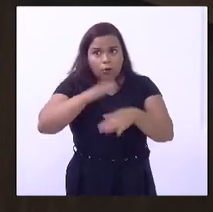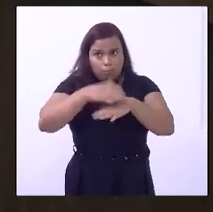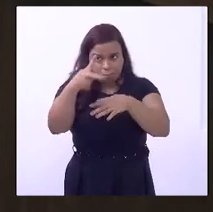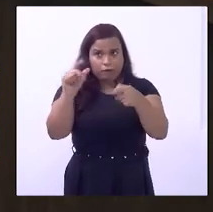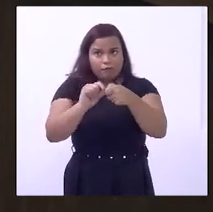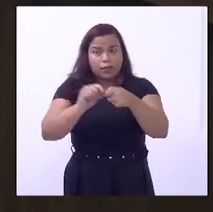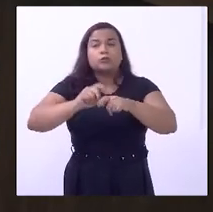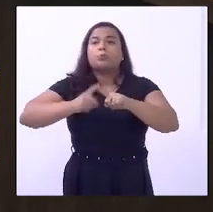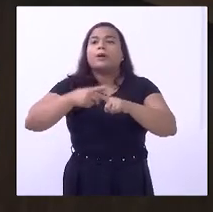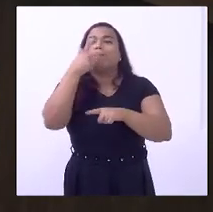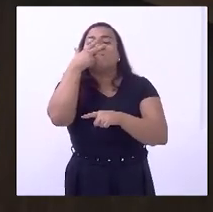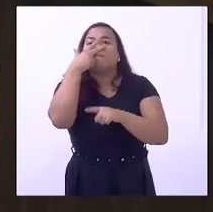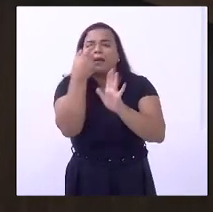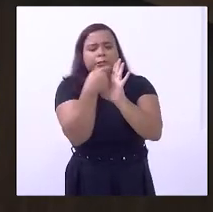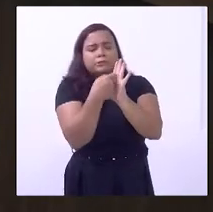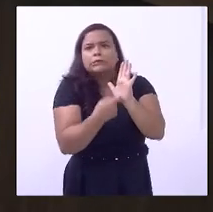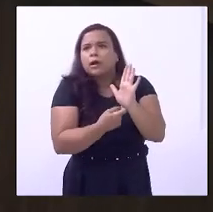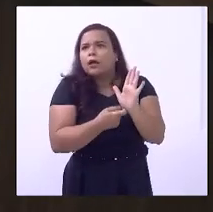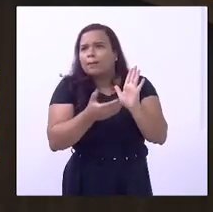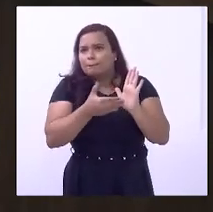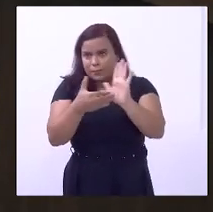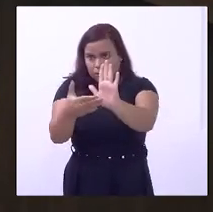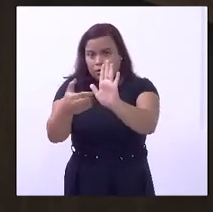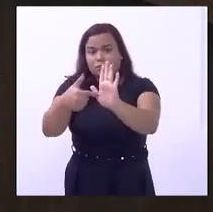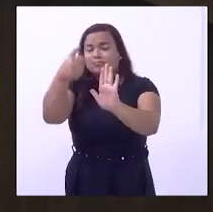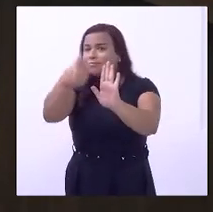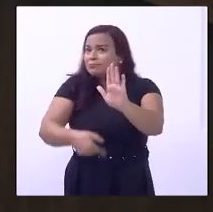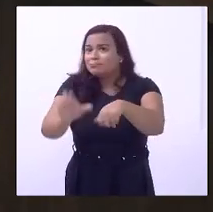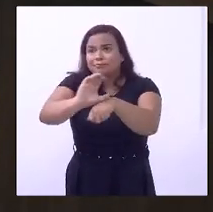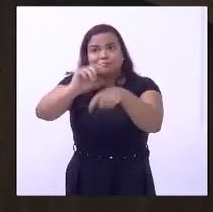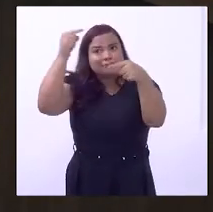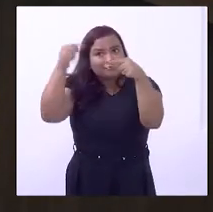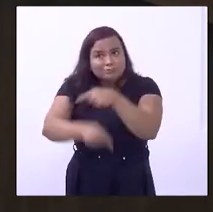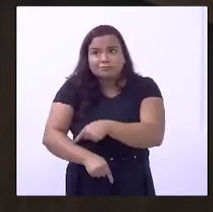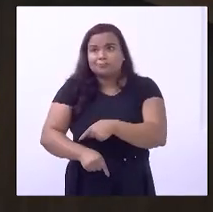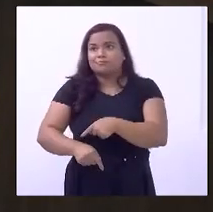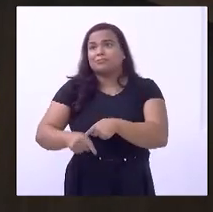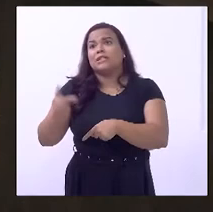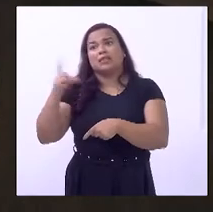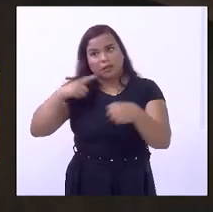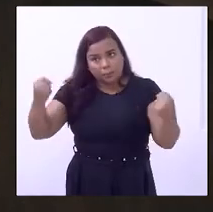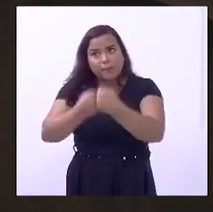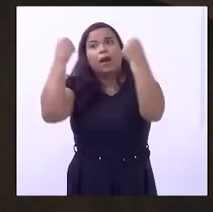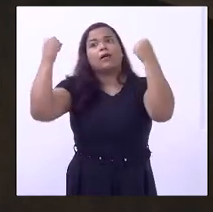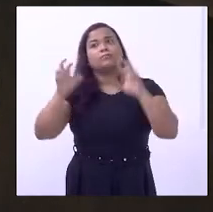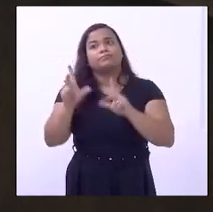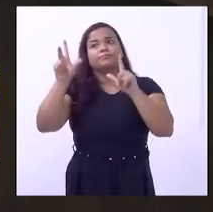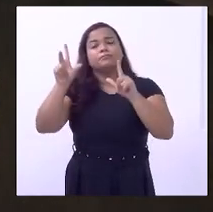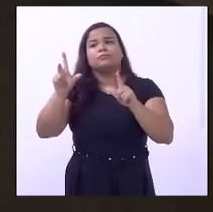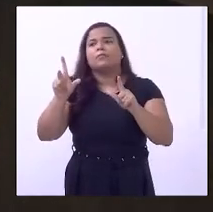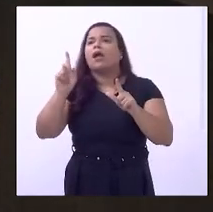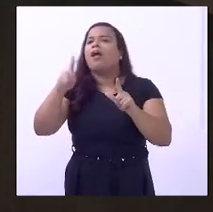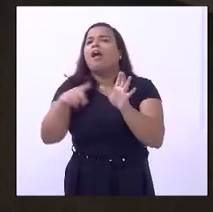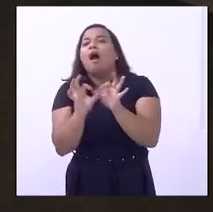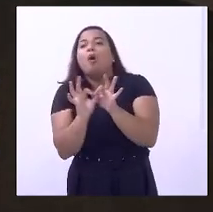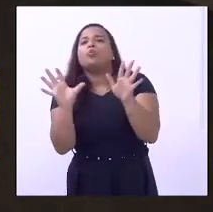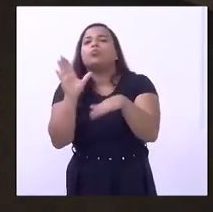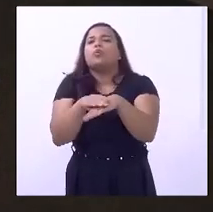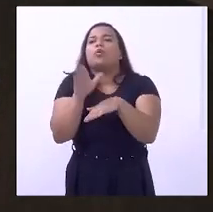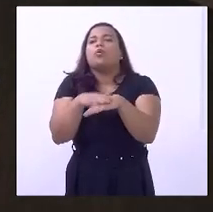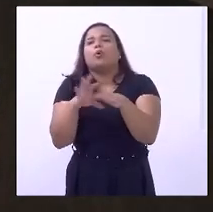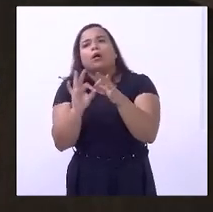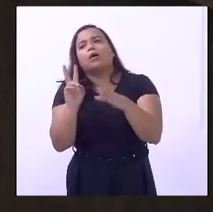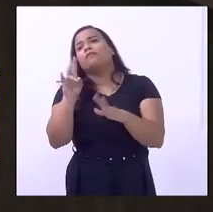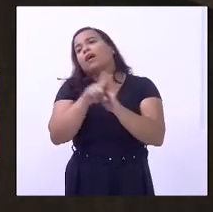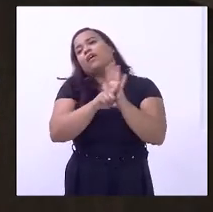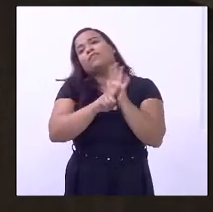porque da forma como está apresentado, vai ter impacto, vai ter que ter autorizativo. Vai ter revisão